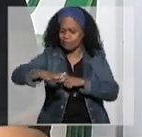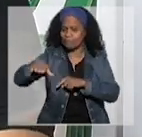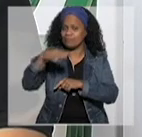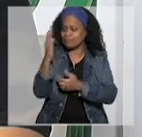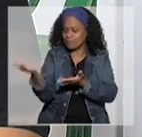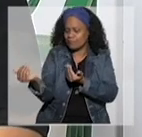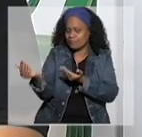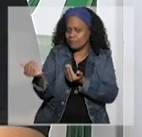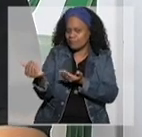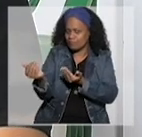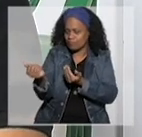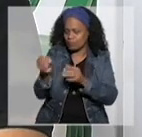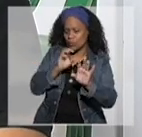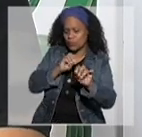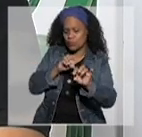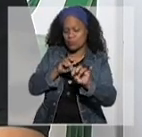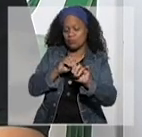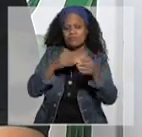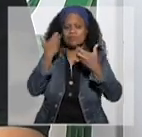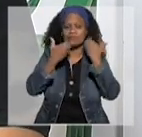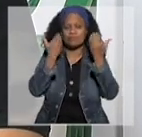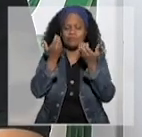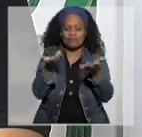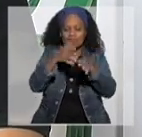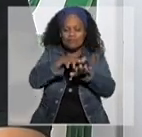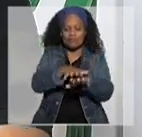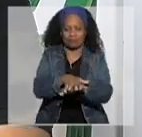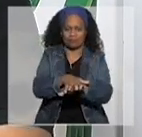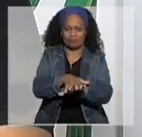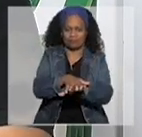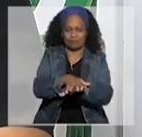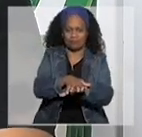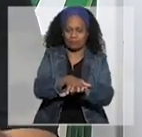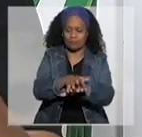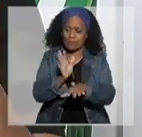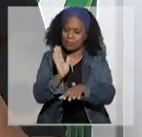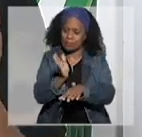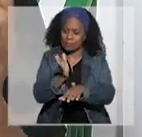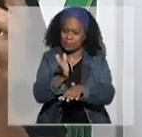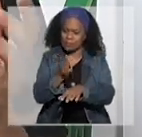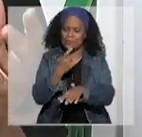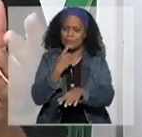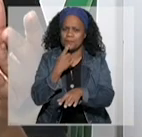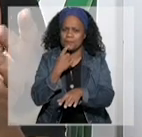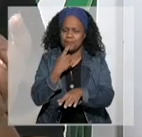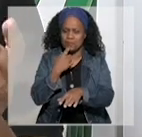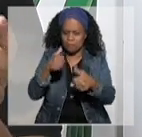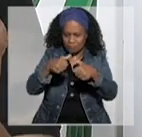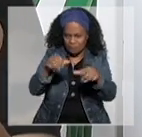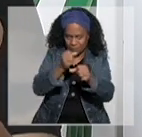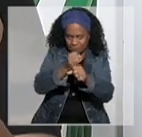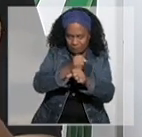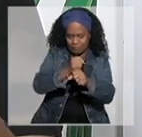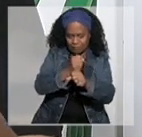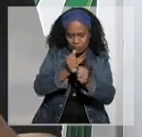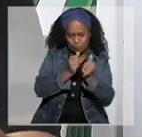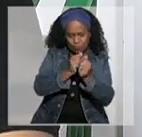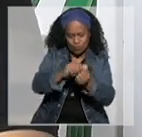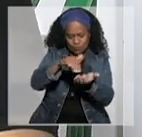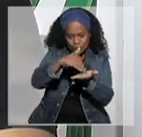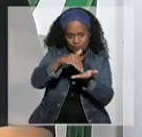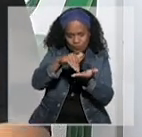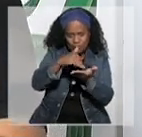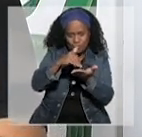alcançar crianças e jovens com educação musical integral. E aí, já próximo desse ano, junto